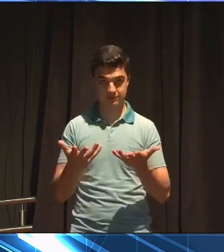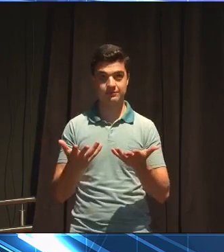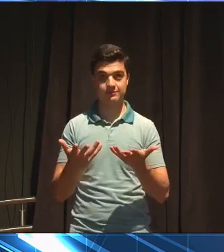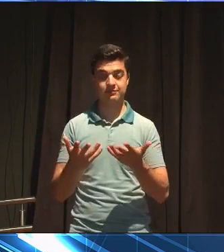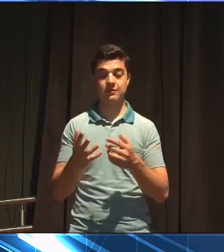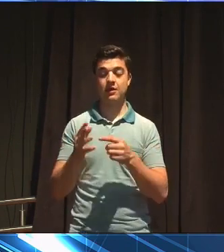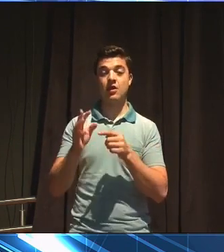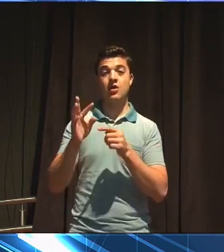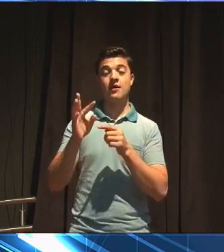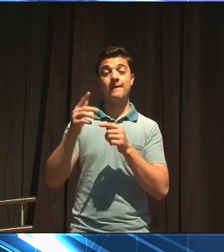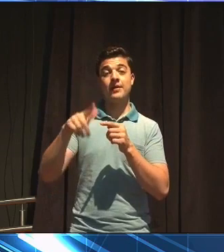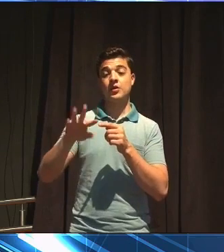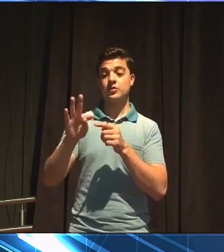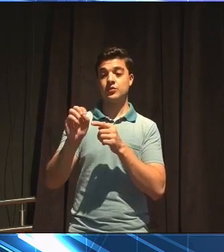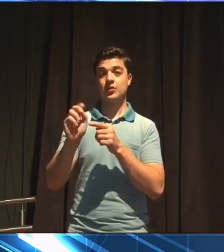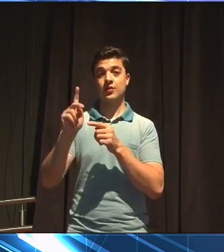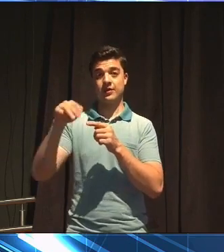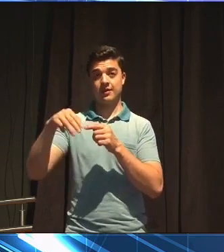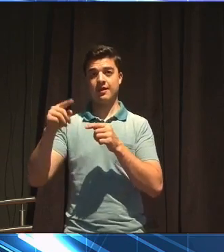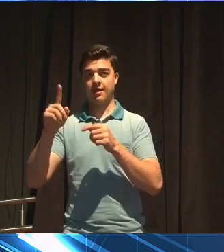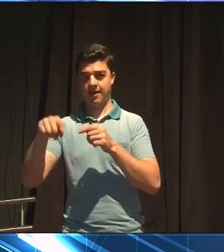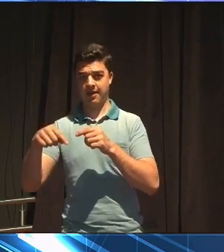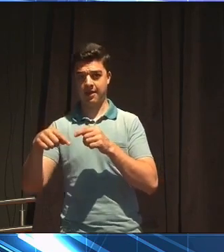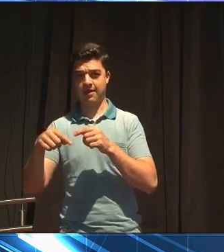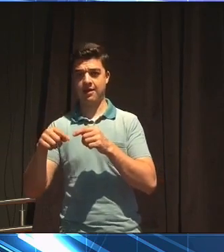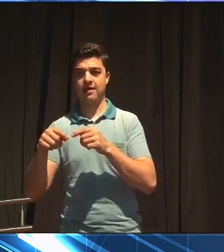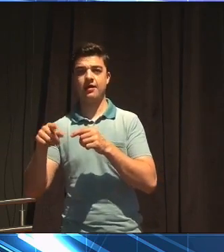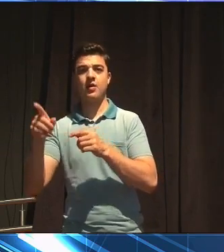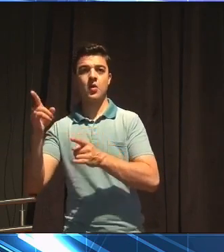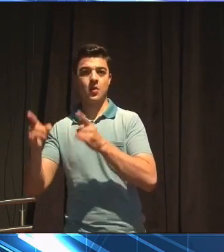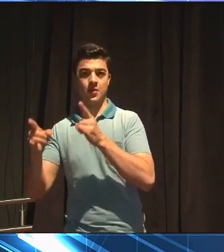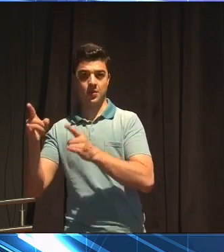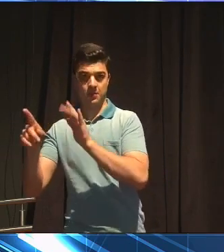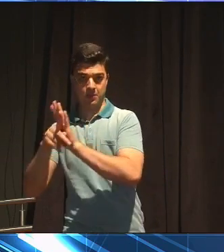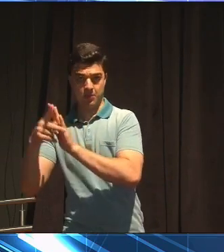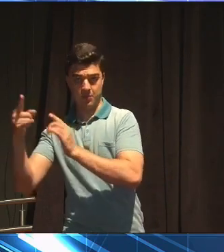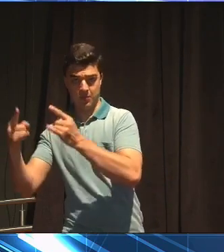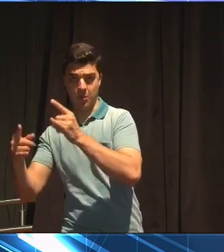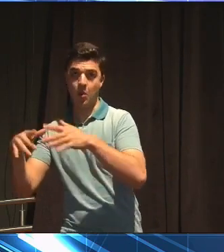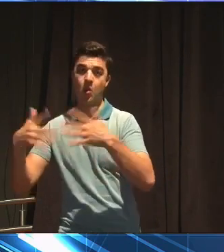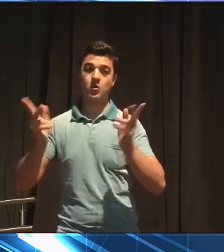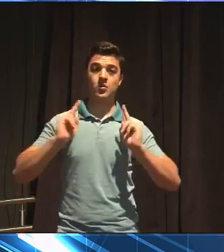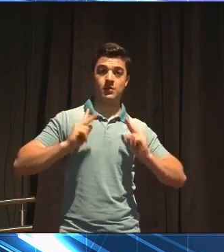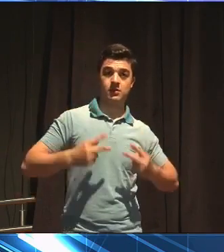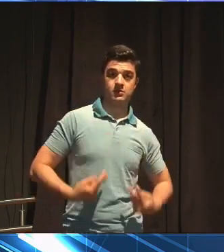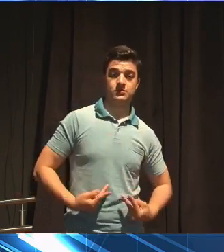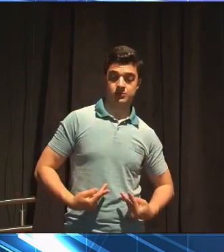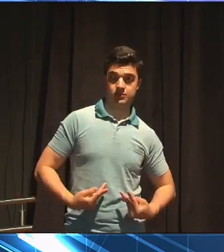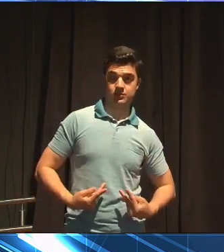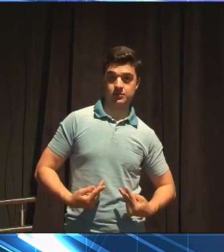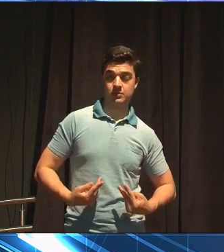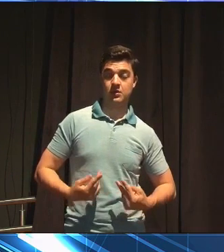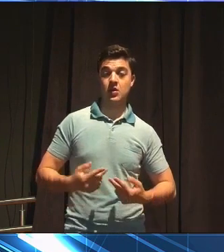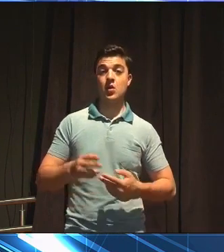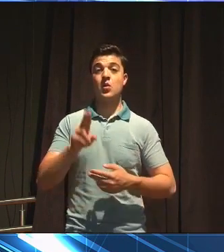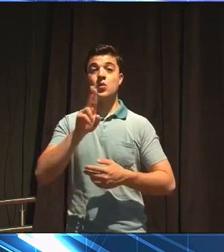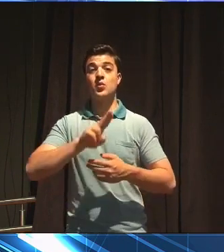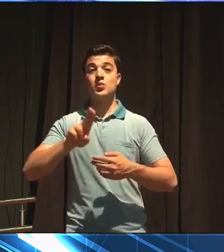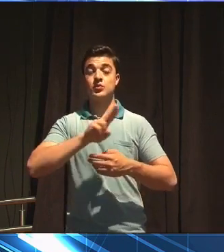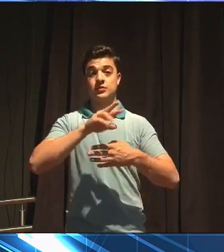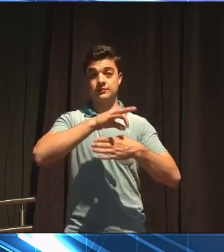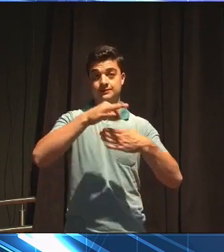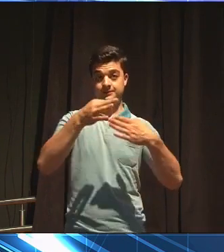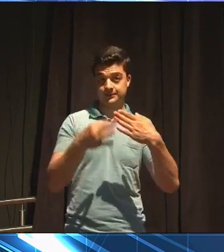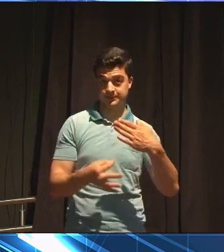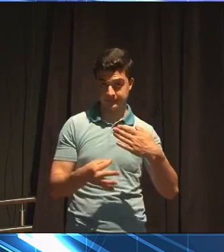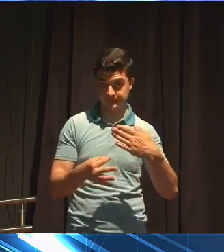Esse token é para um robô ou esse token é para um ser humano? Esse token é para ele usar no front-end